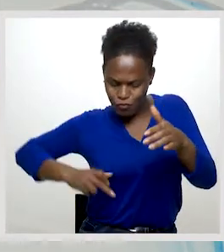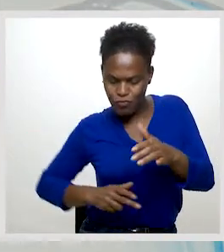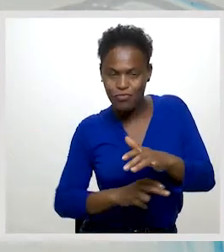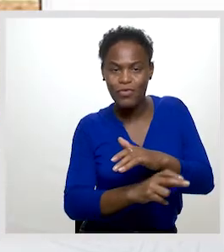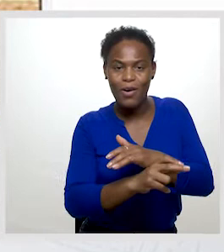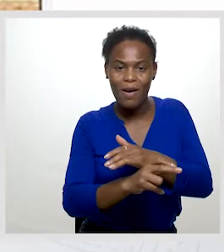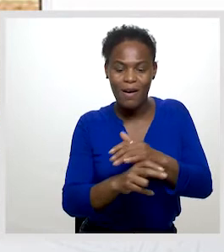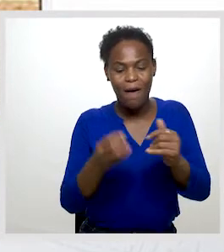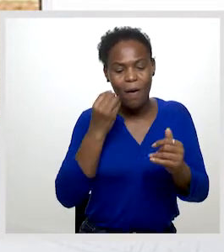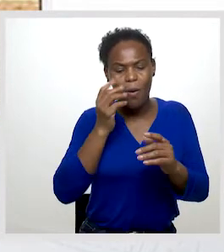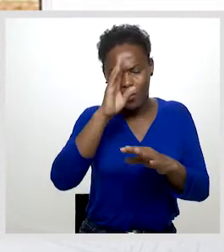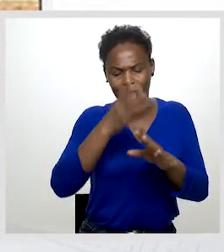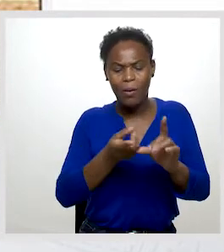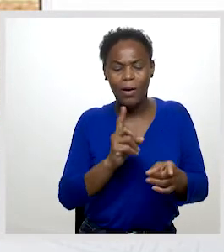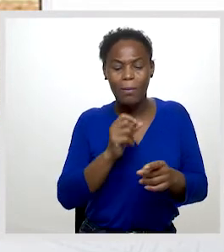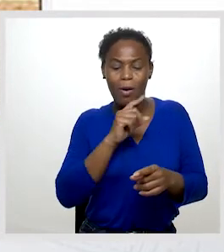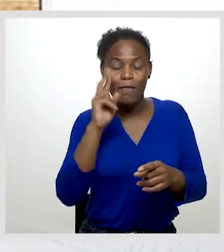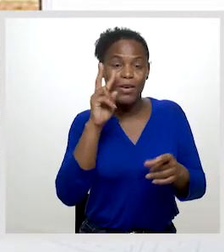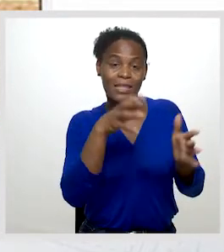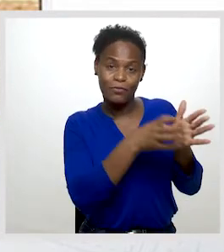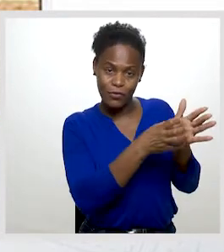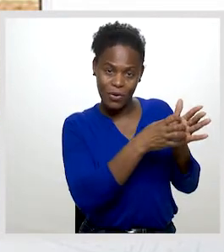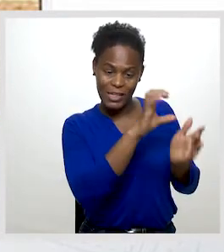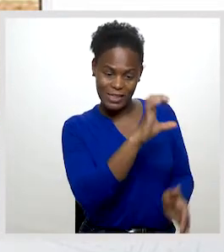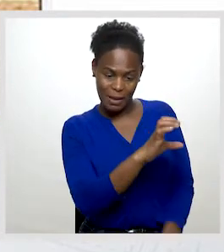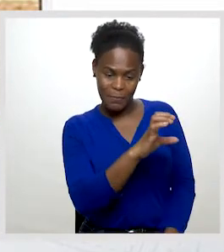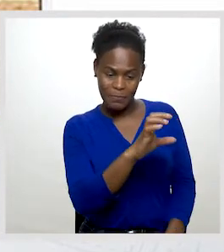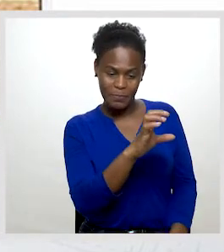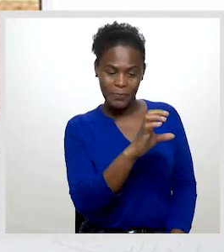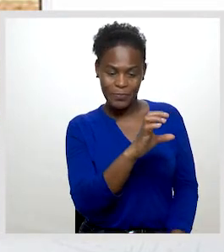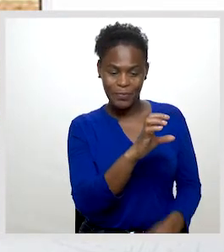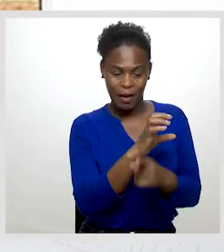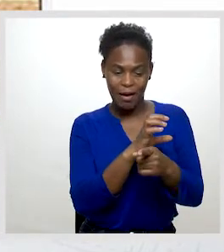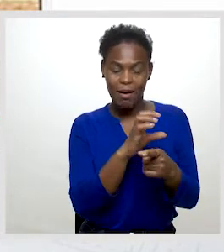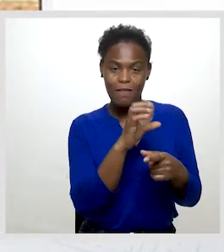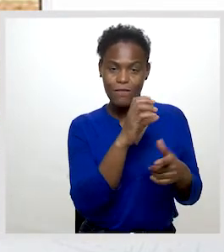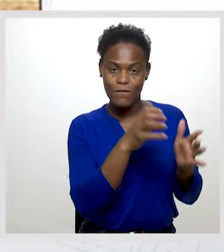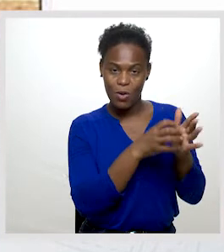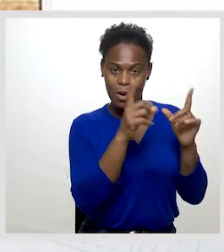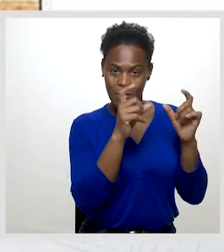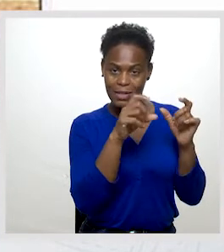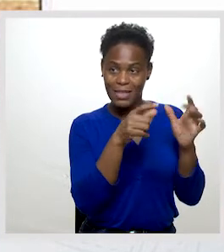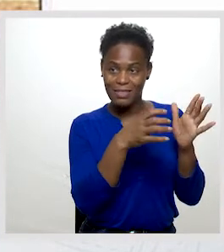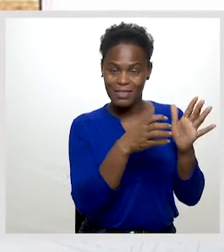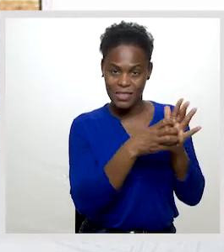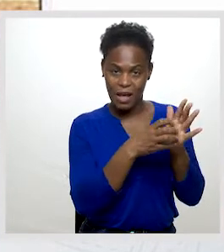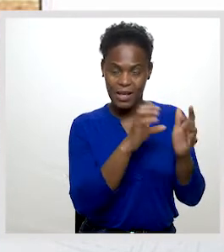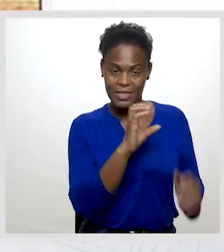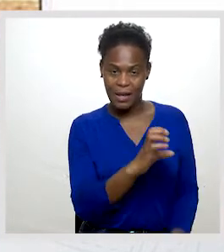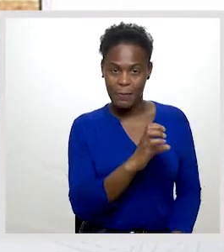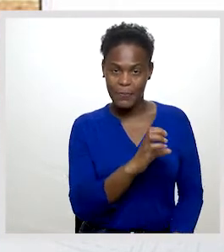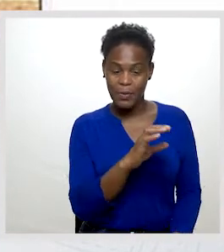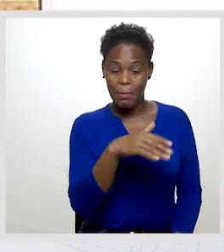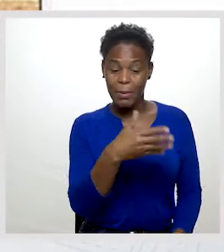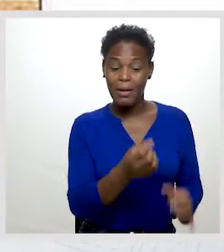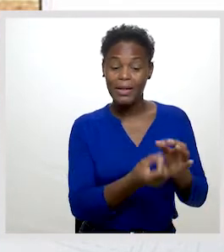aconteceu? Como podem ver nas figuras C e D, na figura C é a formação do primeiro mar, dos